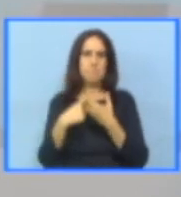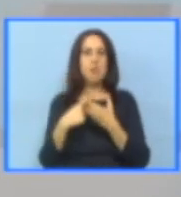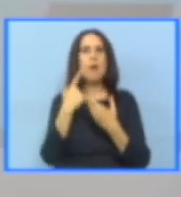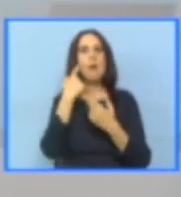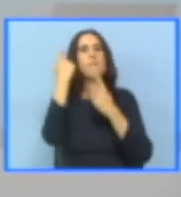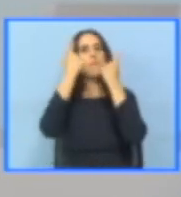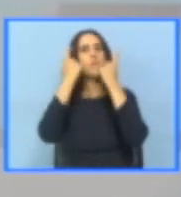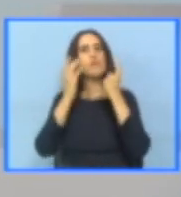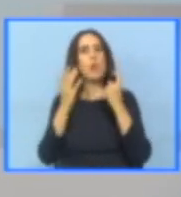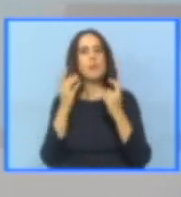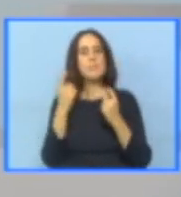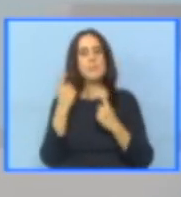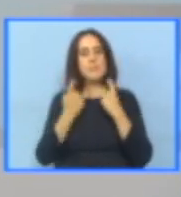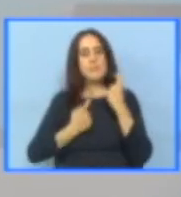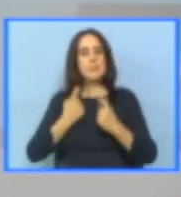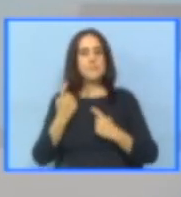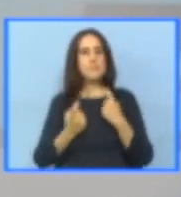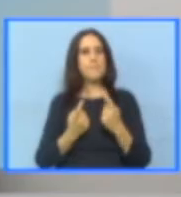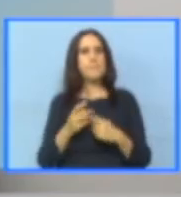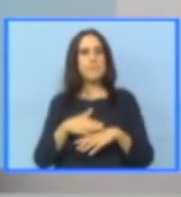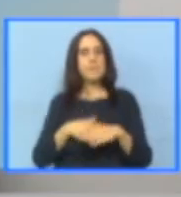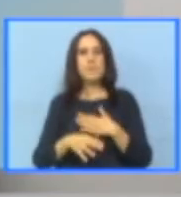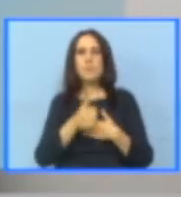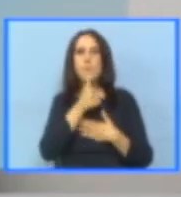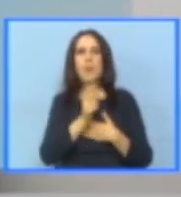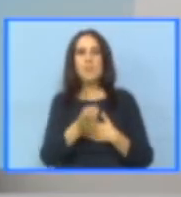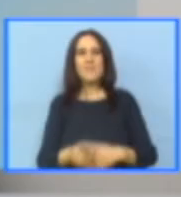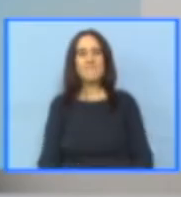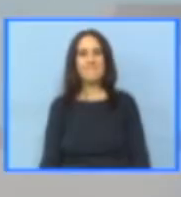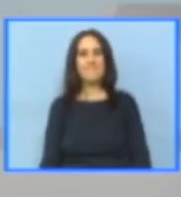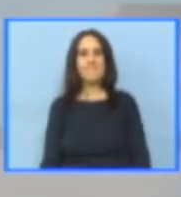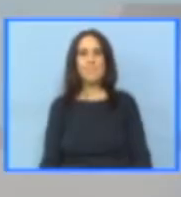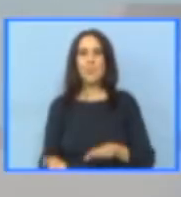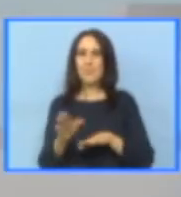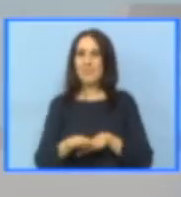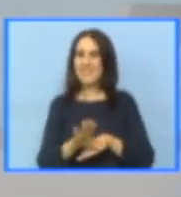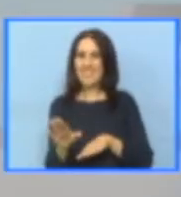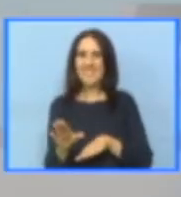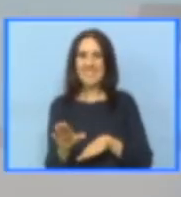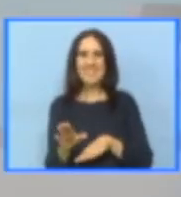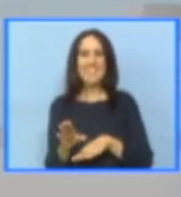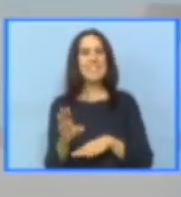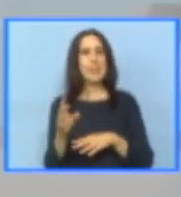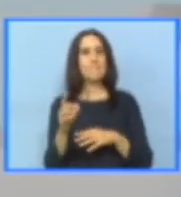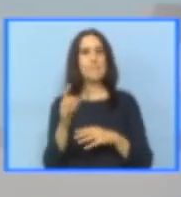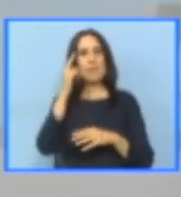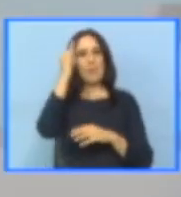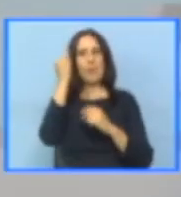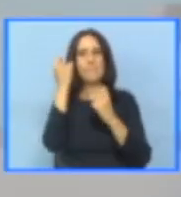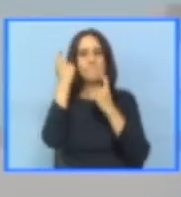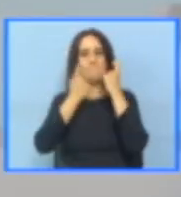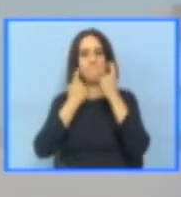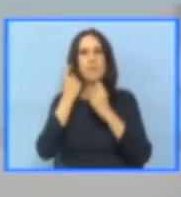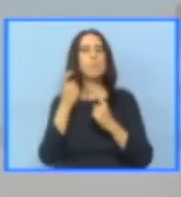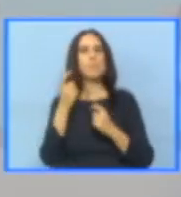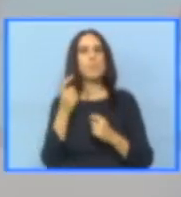pensado nisto, já anda a amadurecer a ideia, o que é que tem que fazer? Eu acho que o primeiro passo já deu, que foi o amadurecer a ideia, que é ninguém